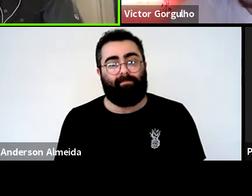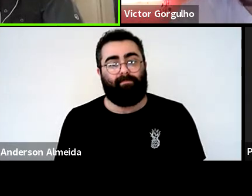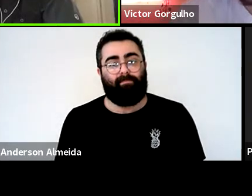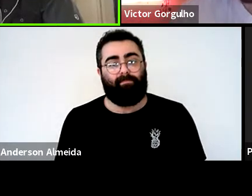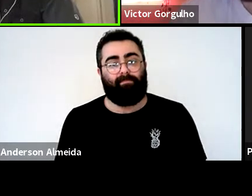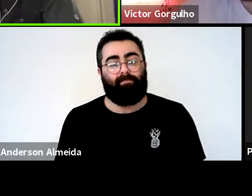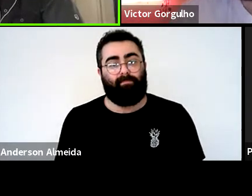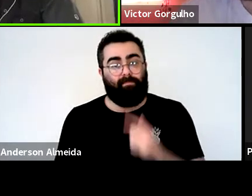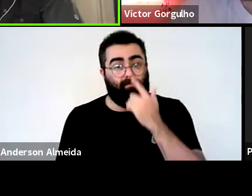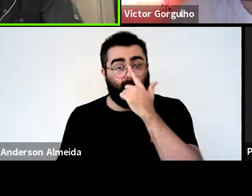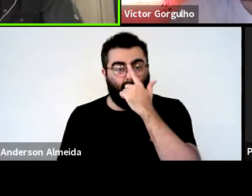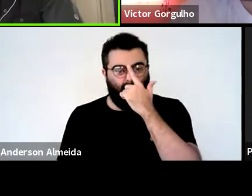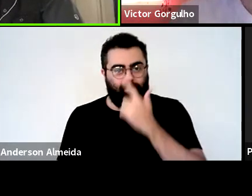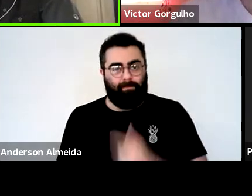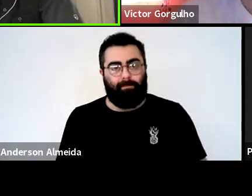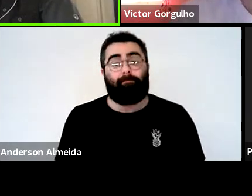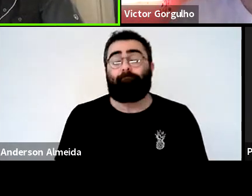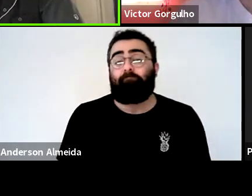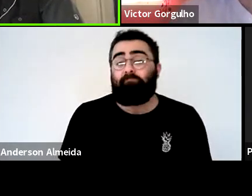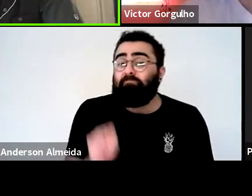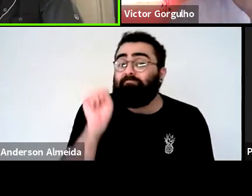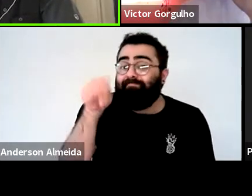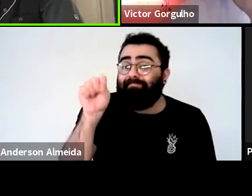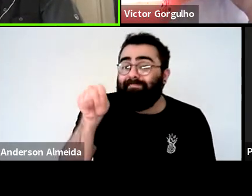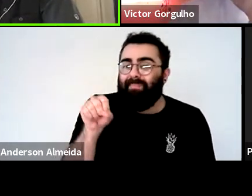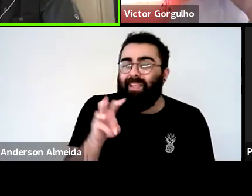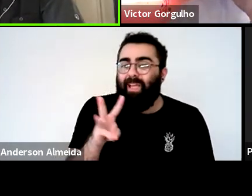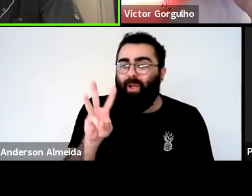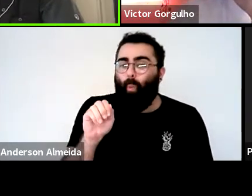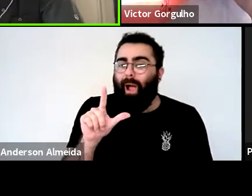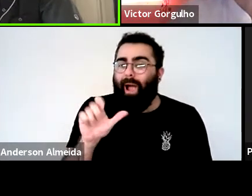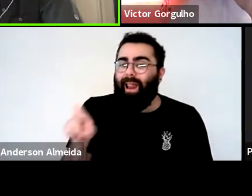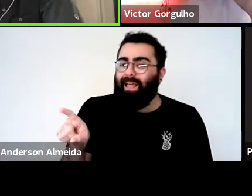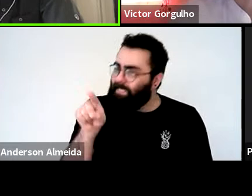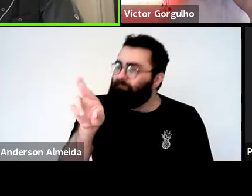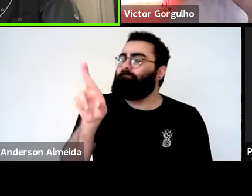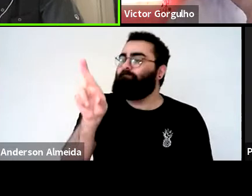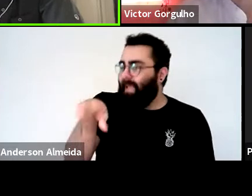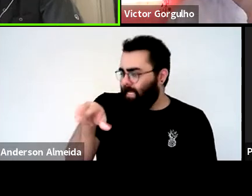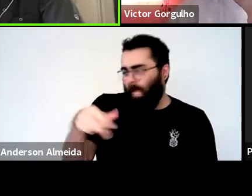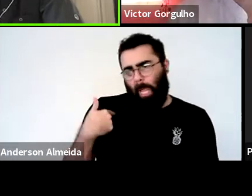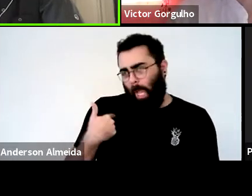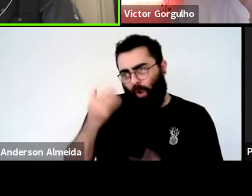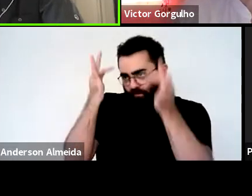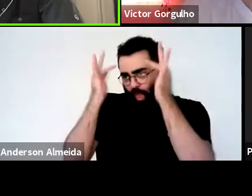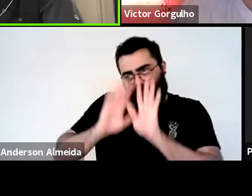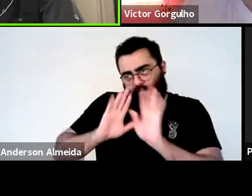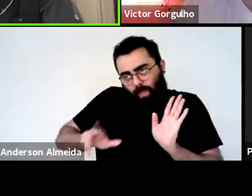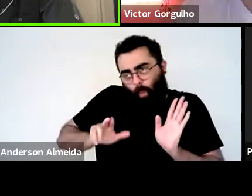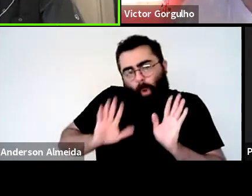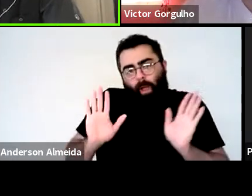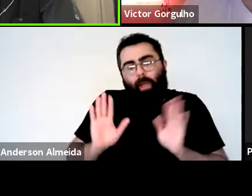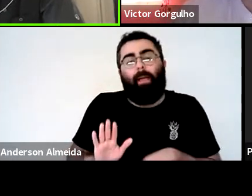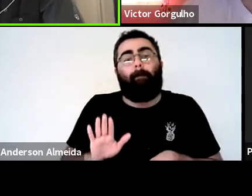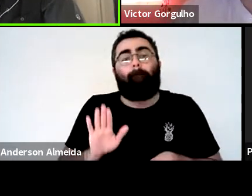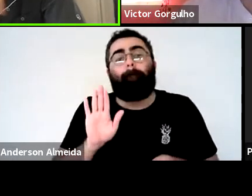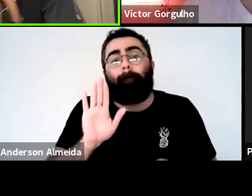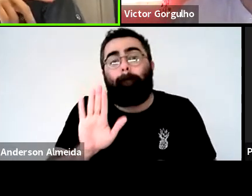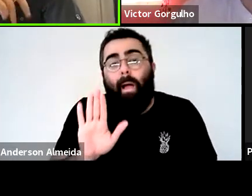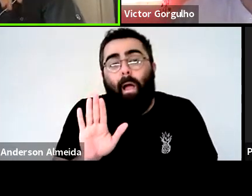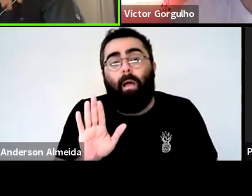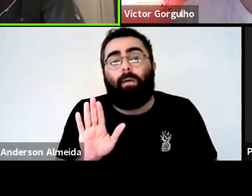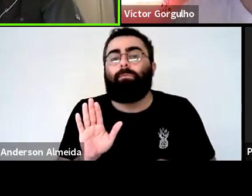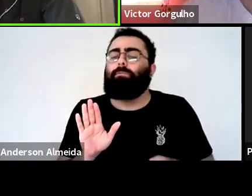Não, é isso, Wallace. Assim, para mim, eu não sou filósofo também, também nunca só leio filosofia, mas é essa coisa,